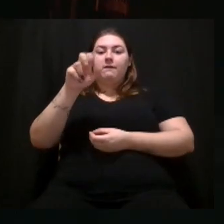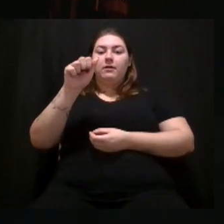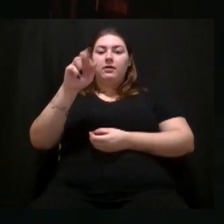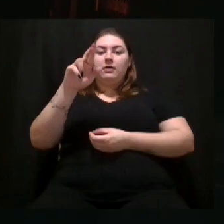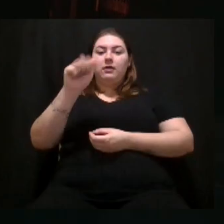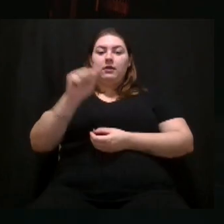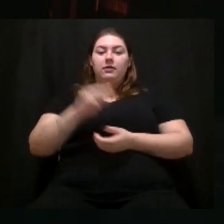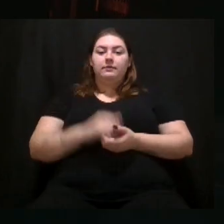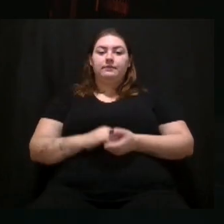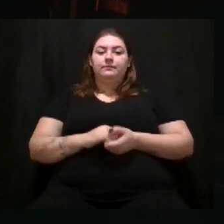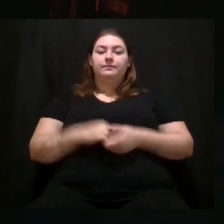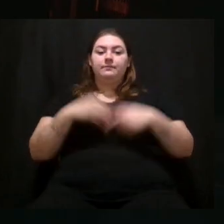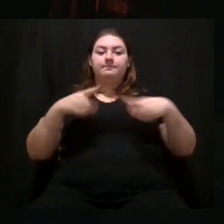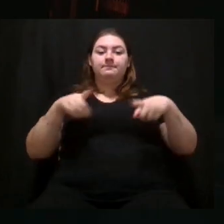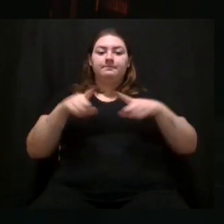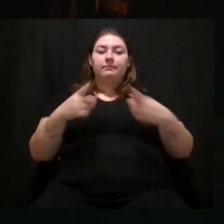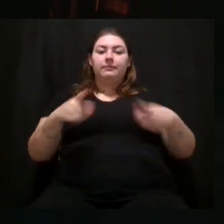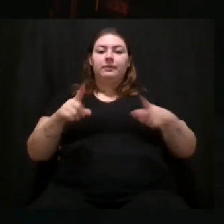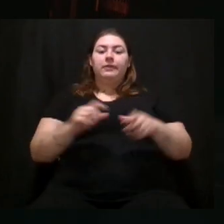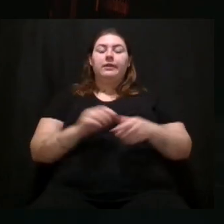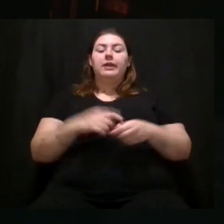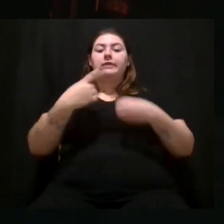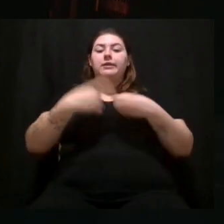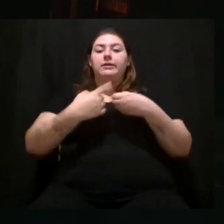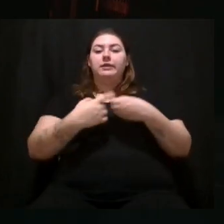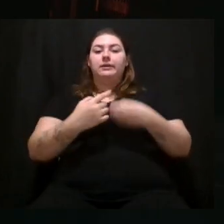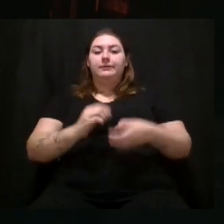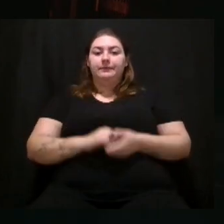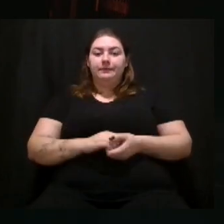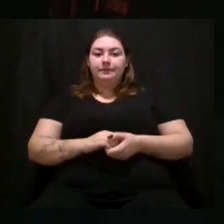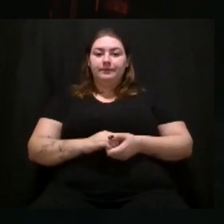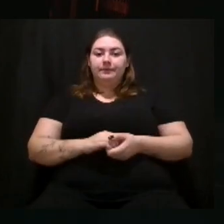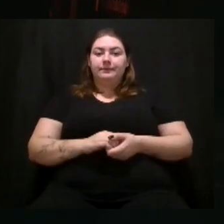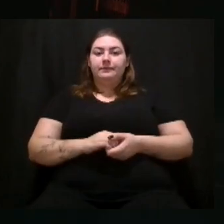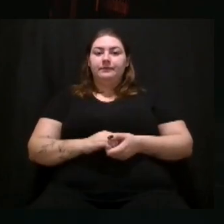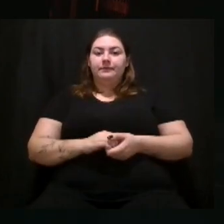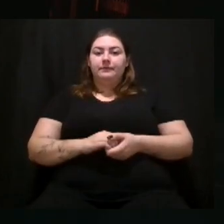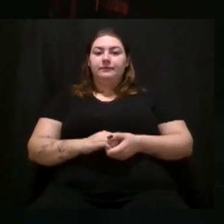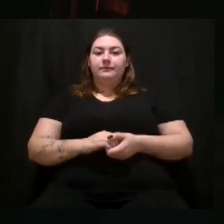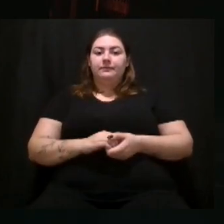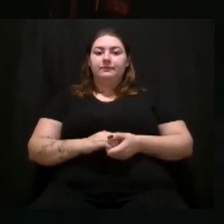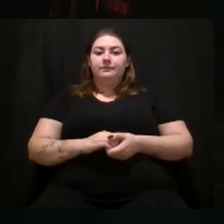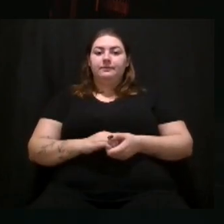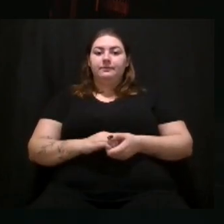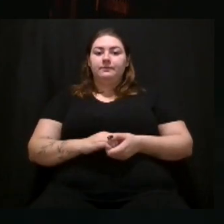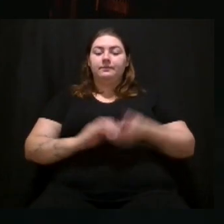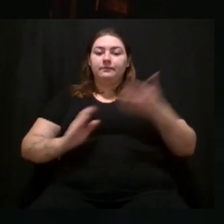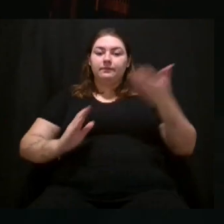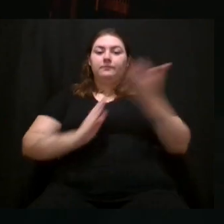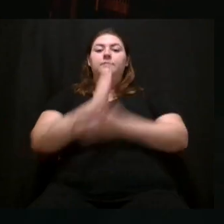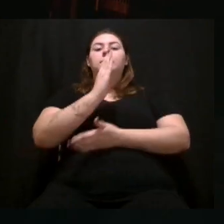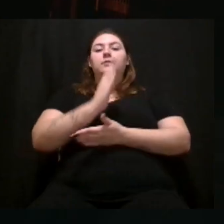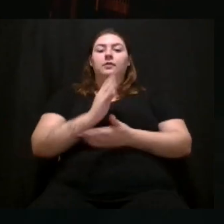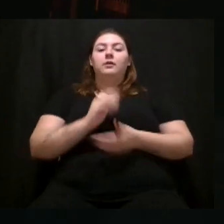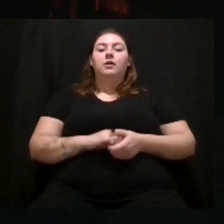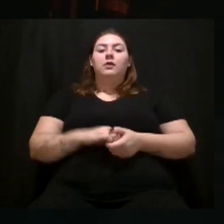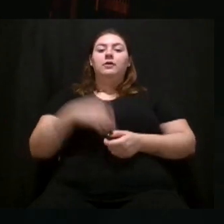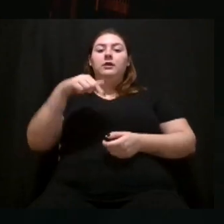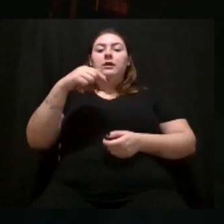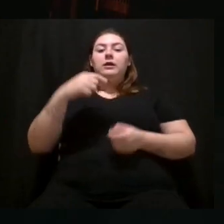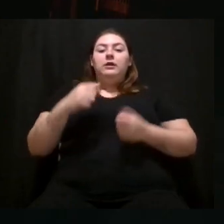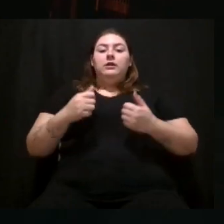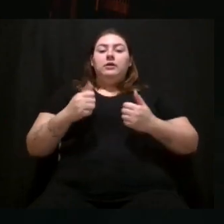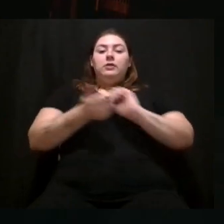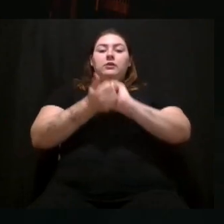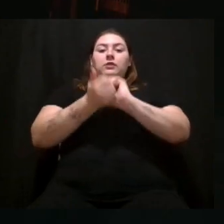Sinfônica Municipal e autorizam a adesão do município ao Sistema Nacional do Esporte. As sessões foram convocadas